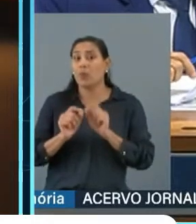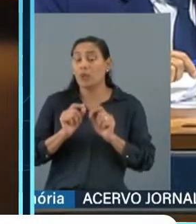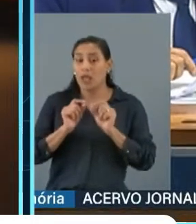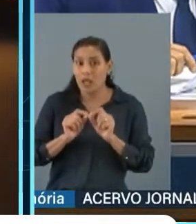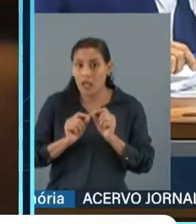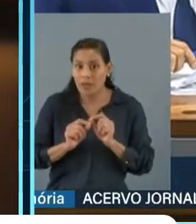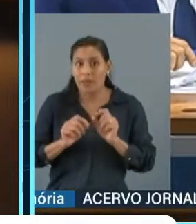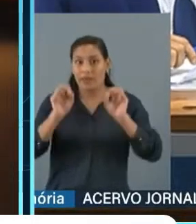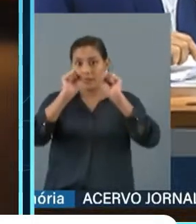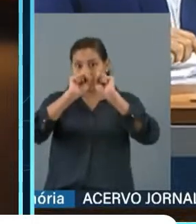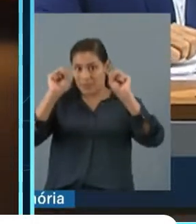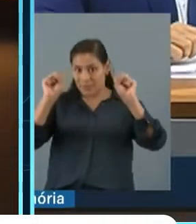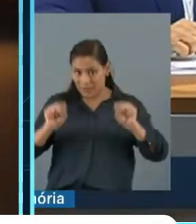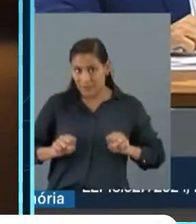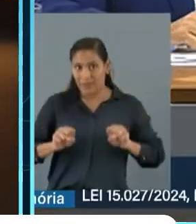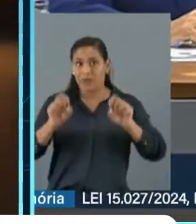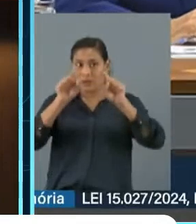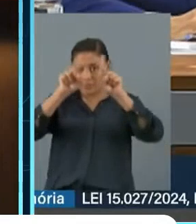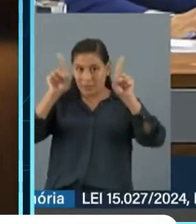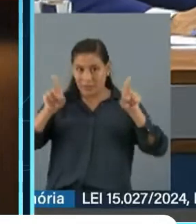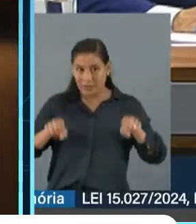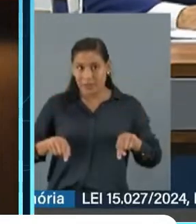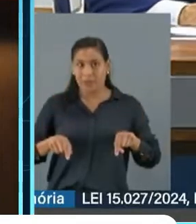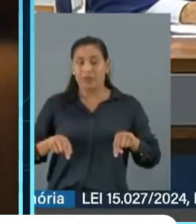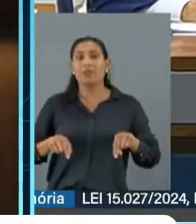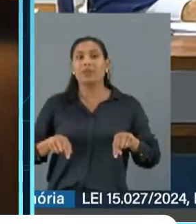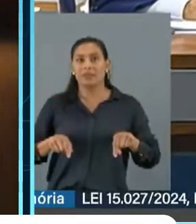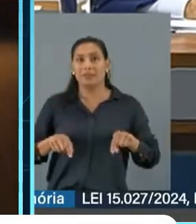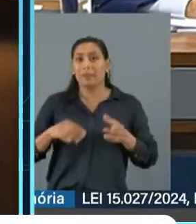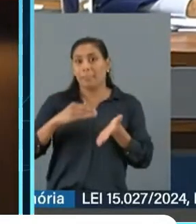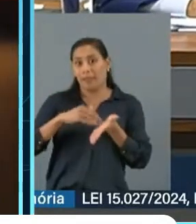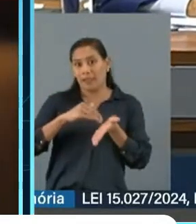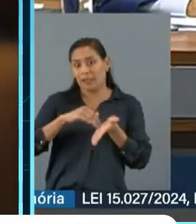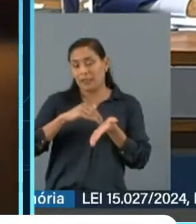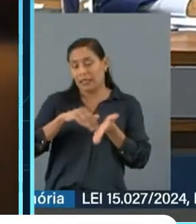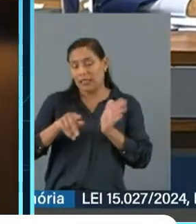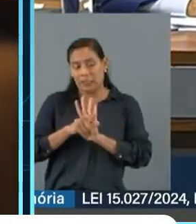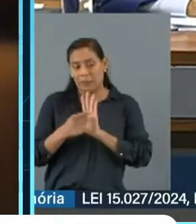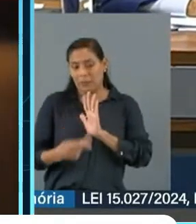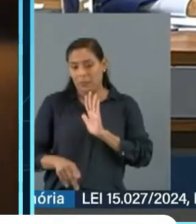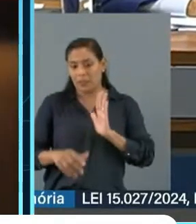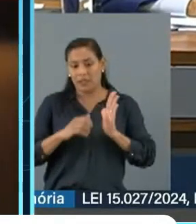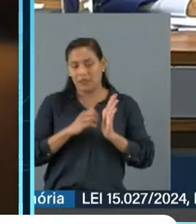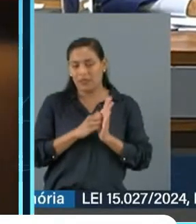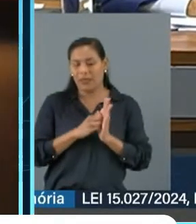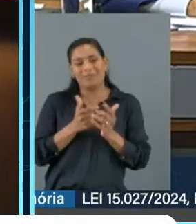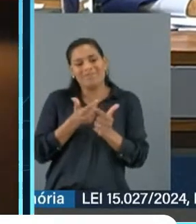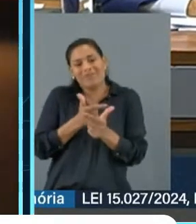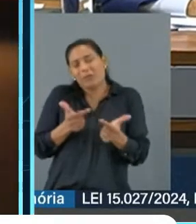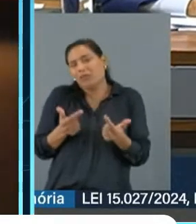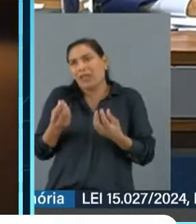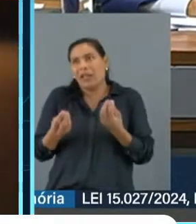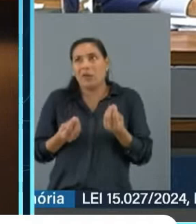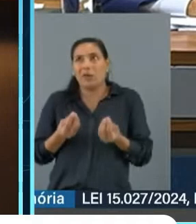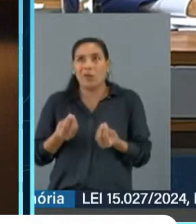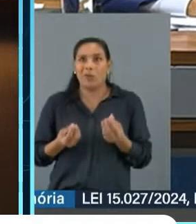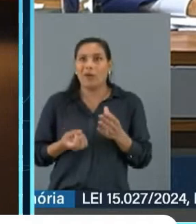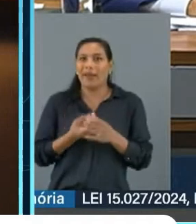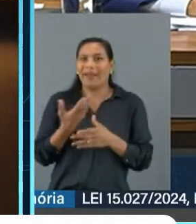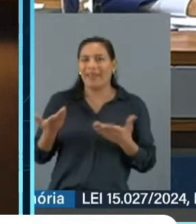razão. Nós temos uma trava do mecanismo, que é justamente a trava da corrupção e da